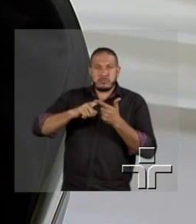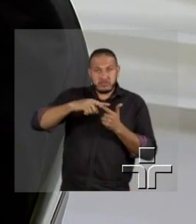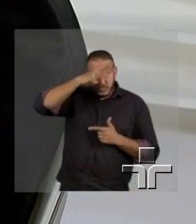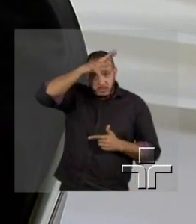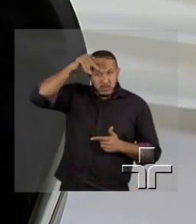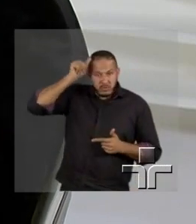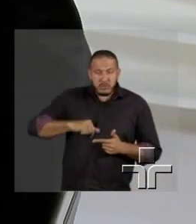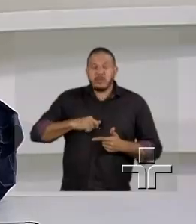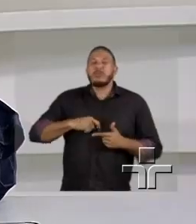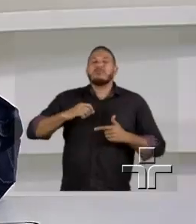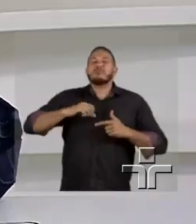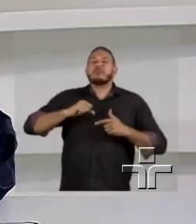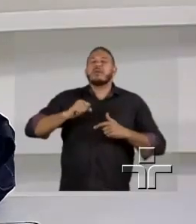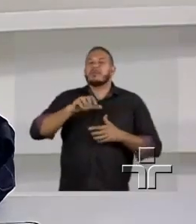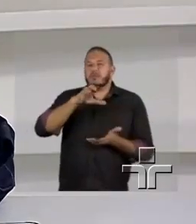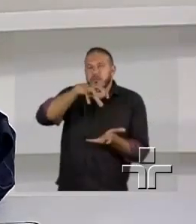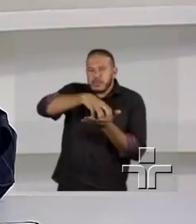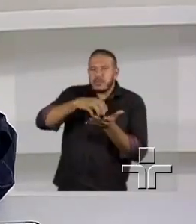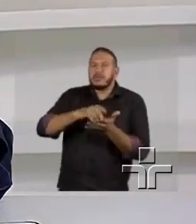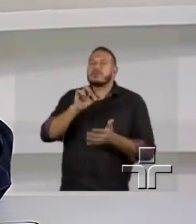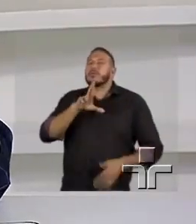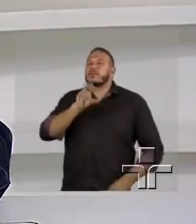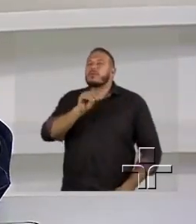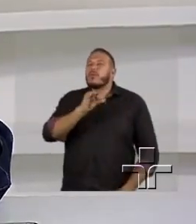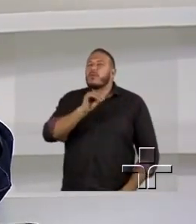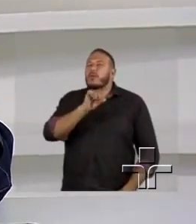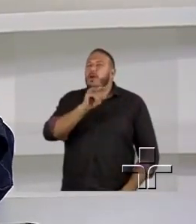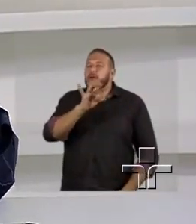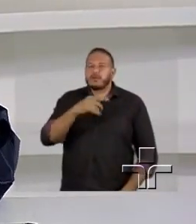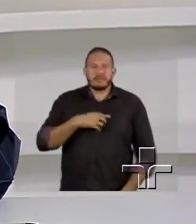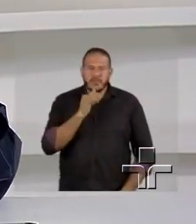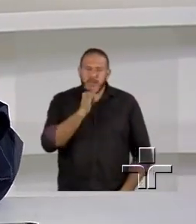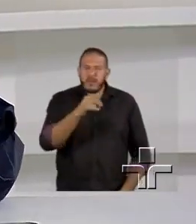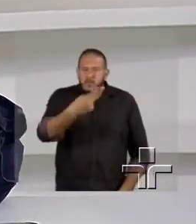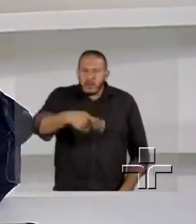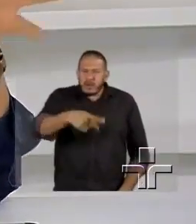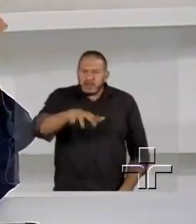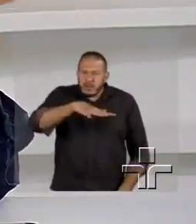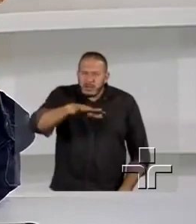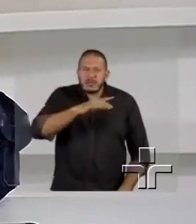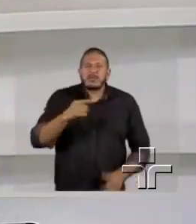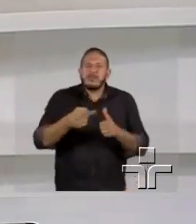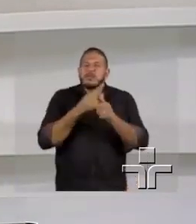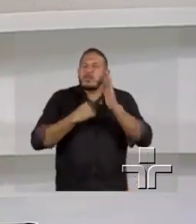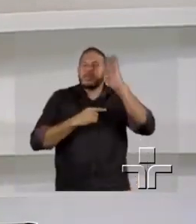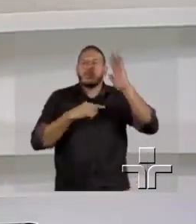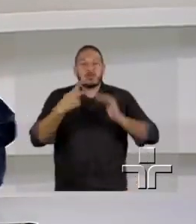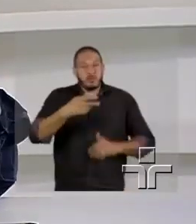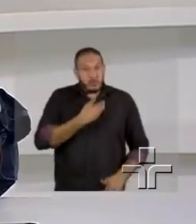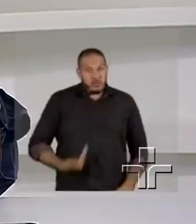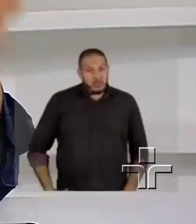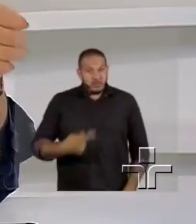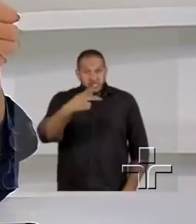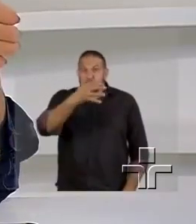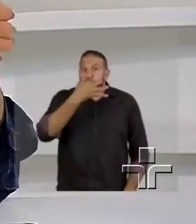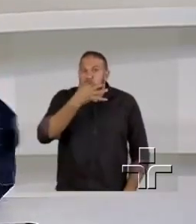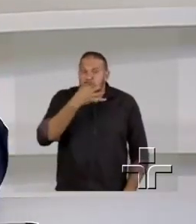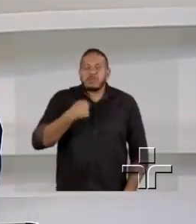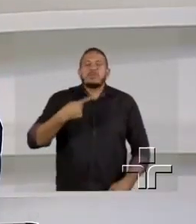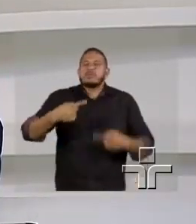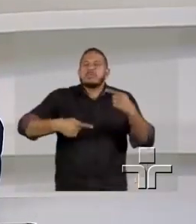né? Ampliou a lista agora nós ampliamos a lista de itens a serem privatizados,